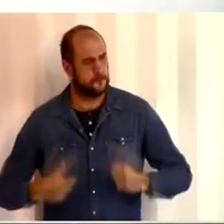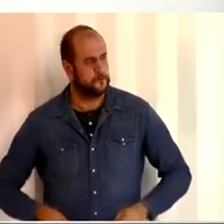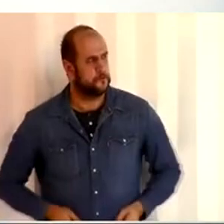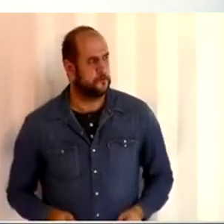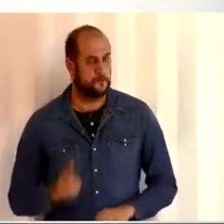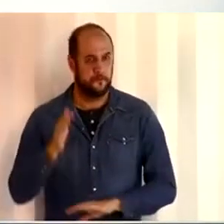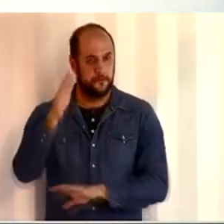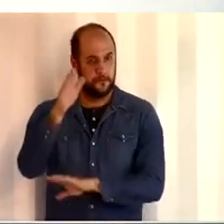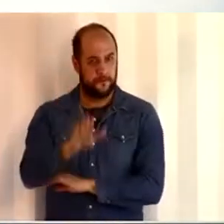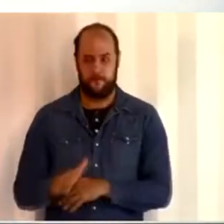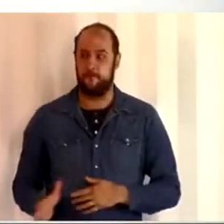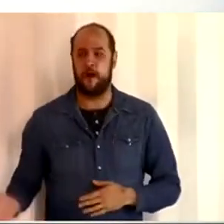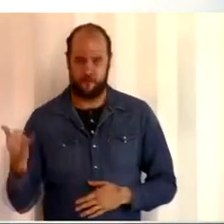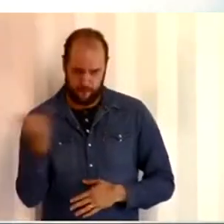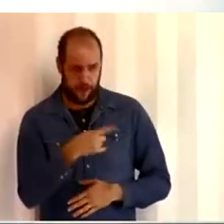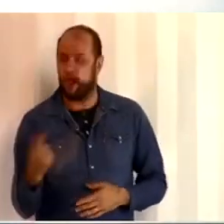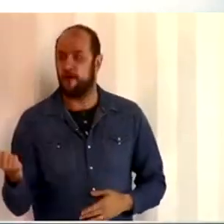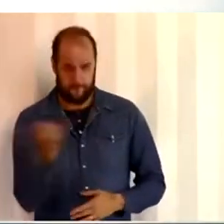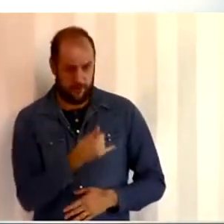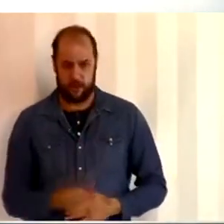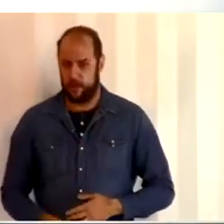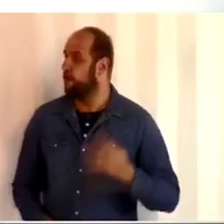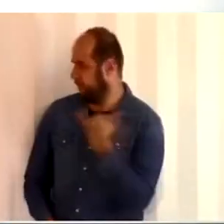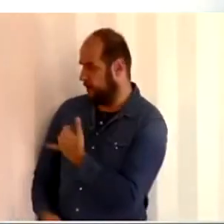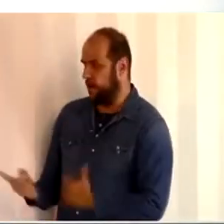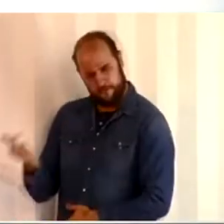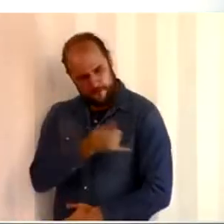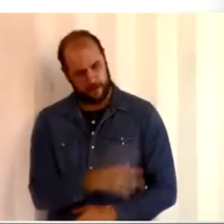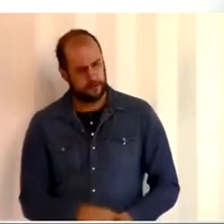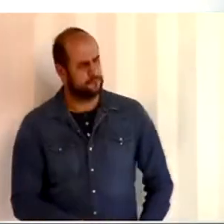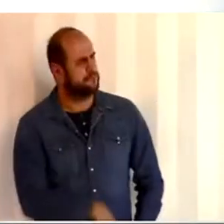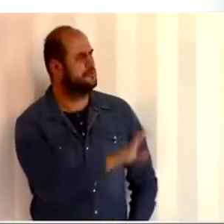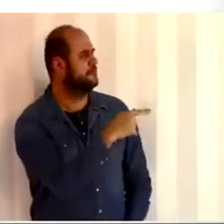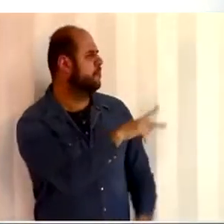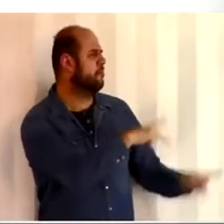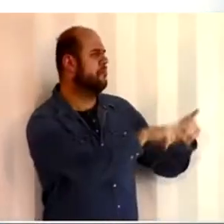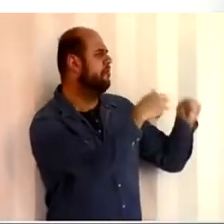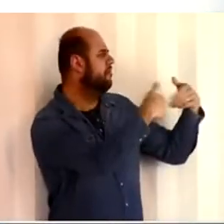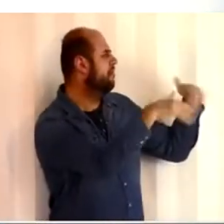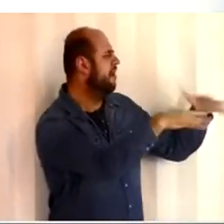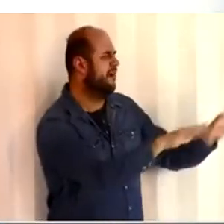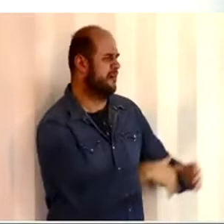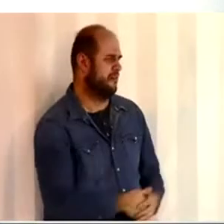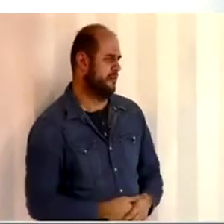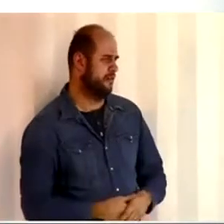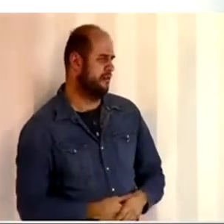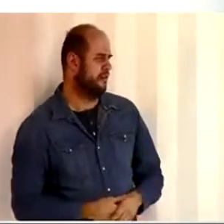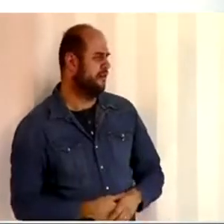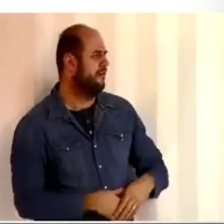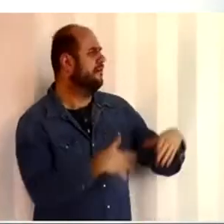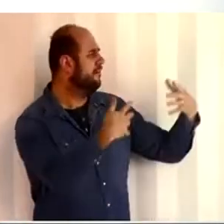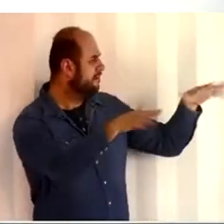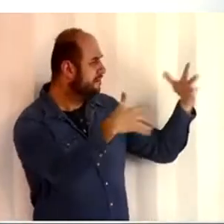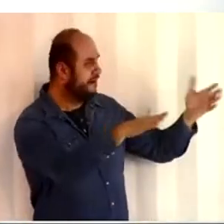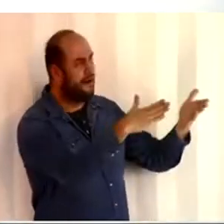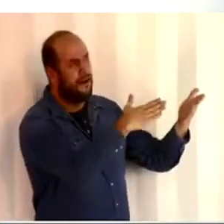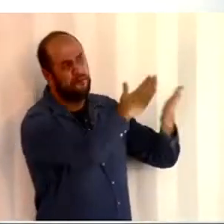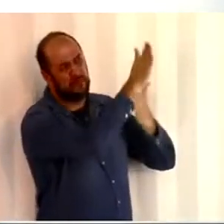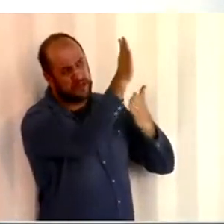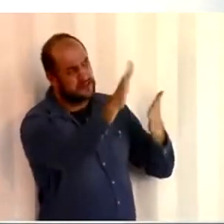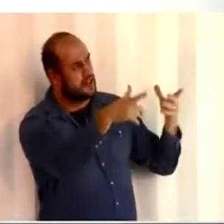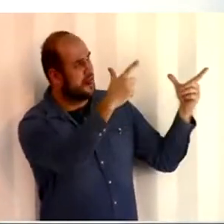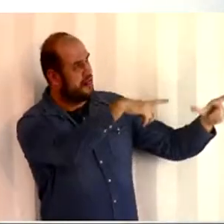tarde. Alguém, vai você, fala com o mestre: Senhor, manda esse povo embora, para eles passarem pelas vendas,